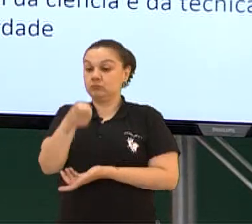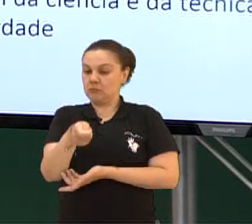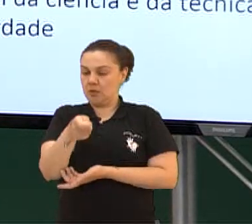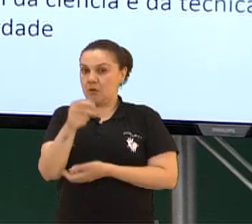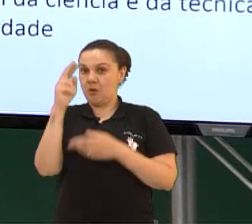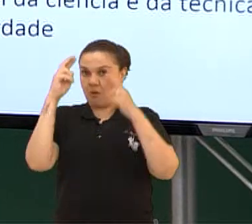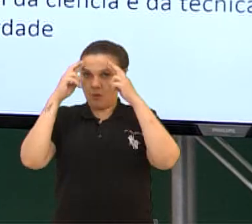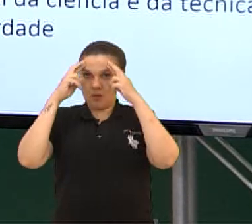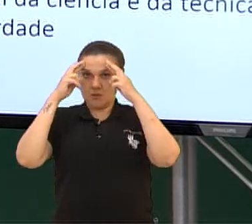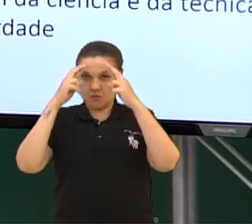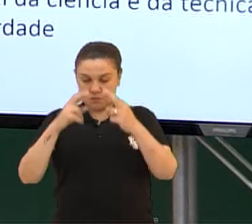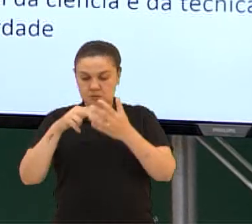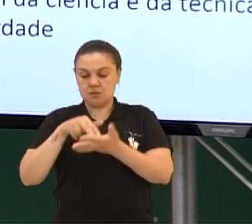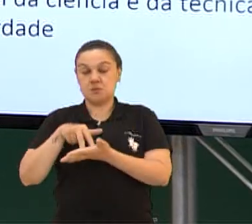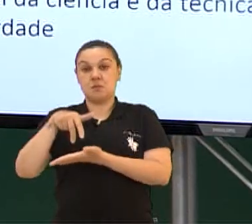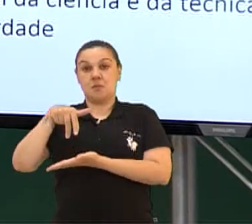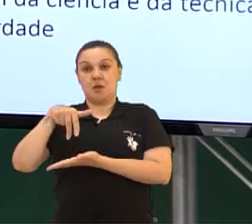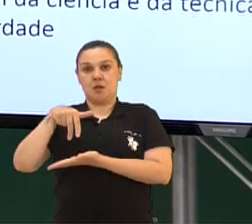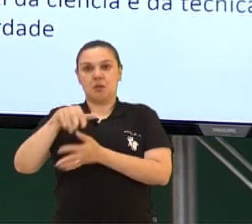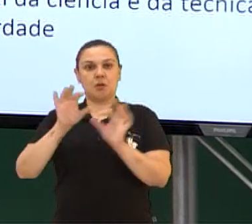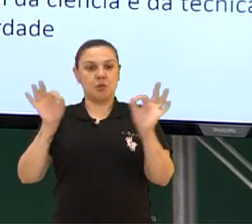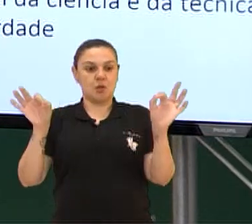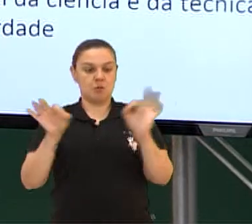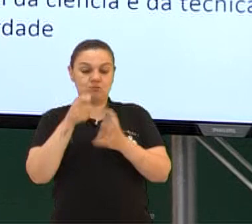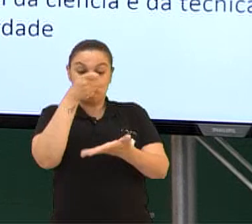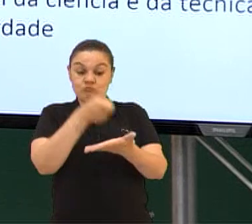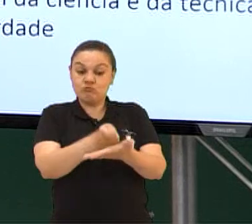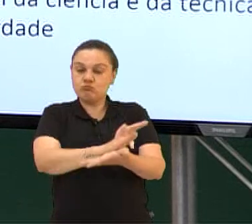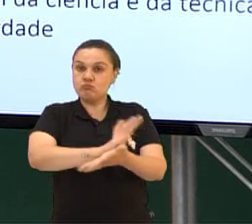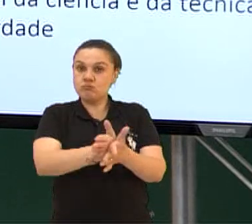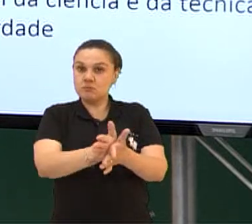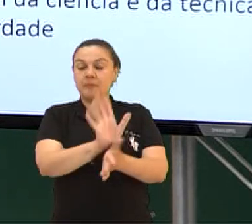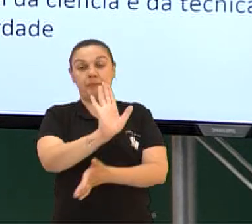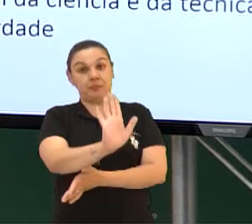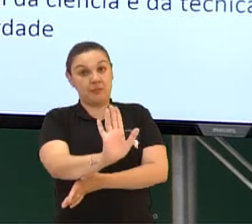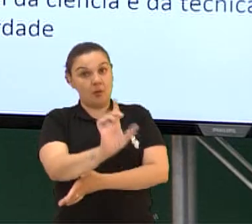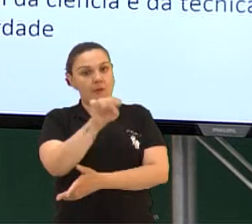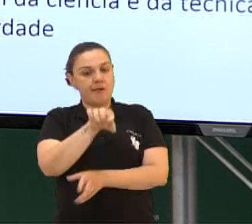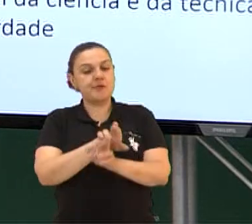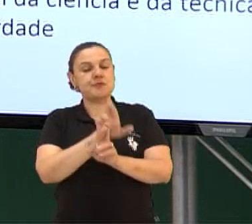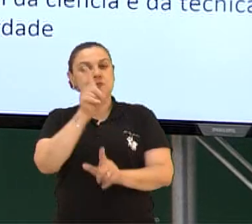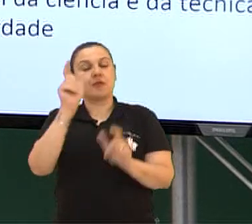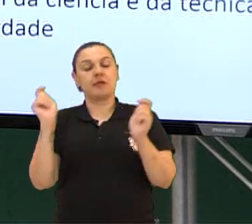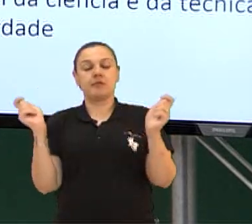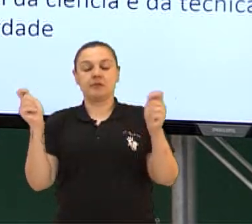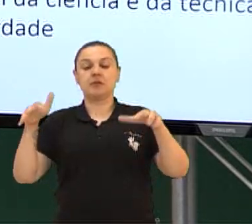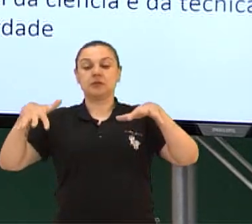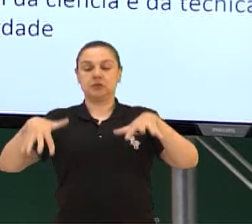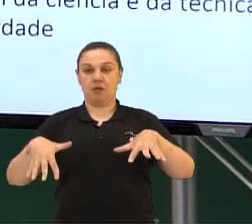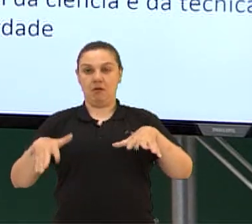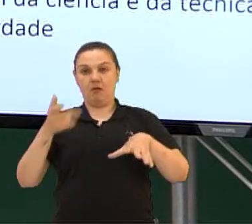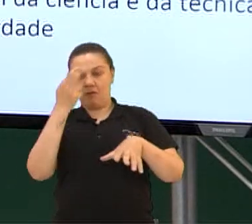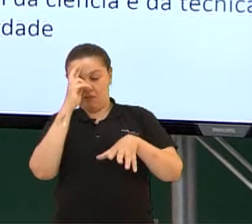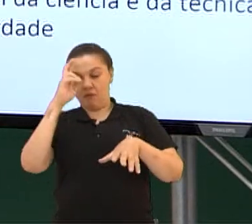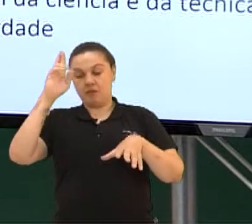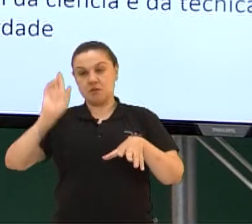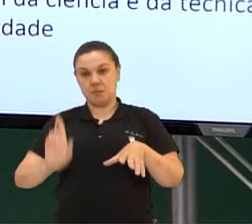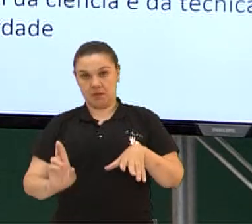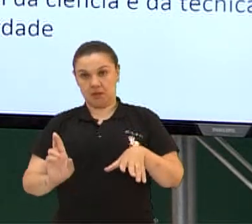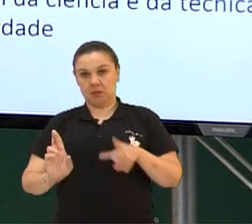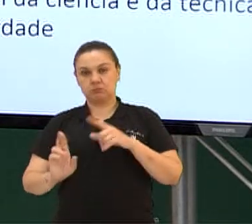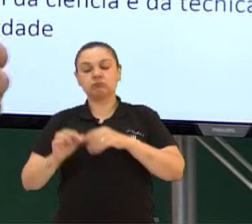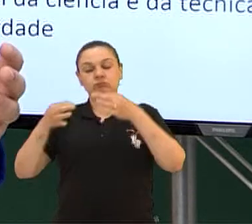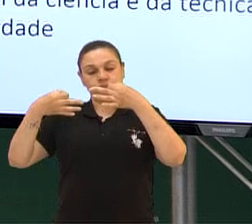ter respeito, certo? Sem ser autoritário. Então, é possível ser alguém respeitável, que